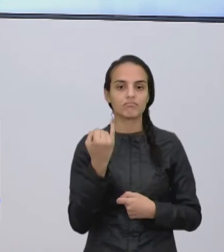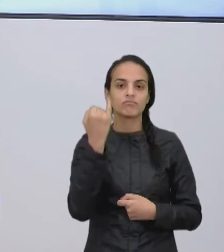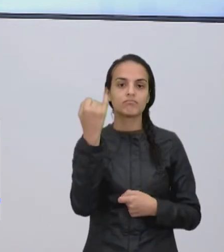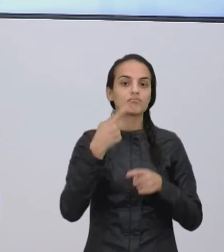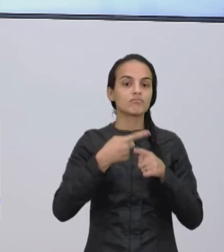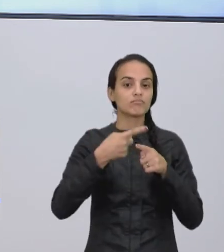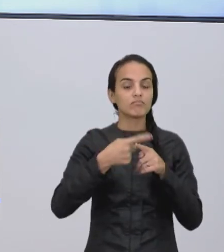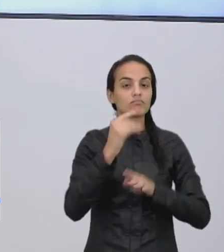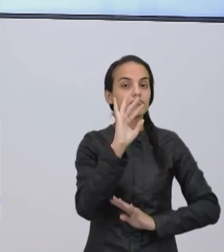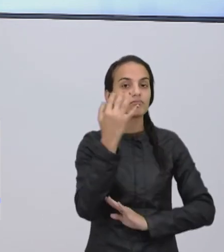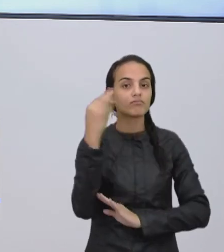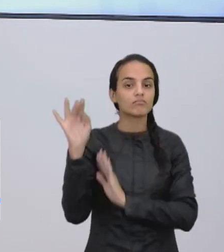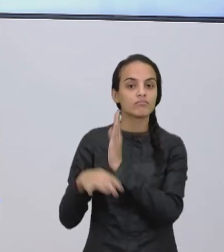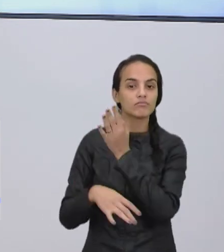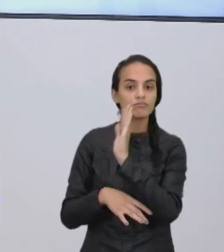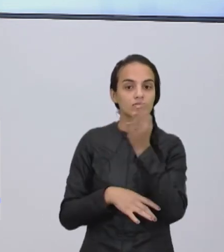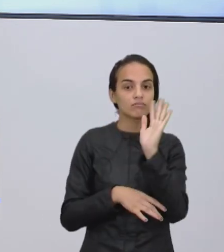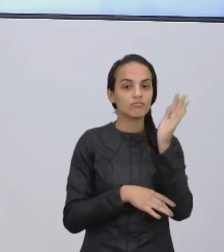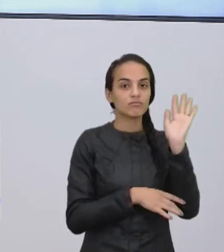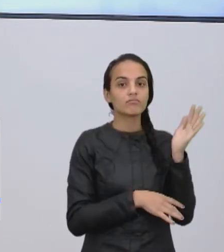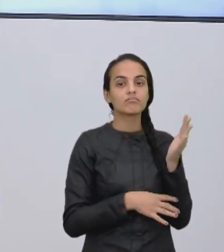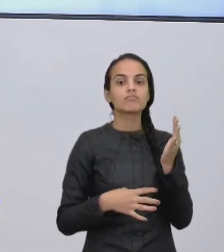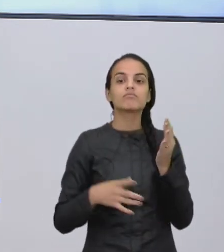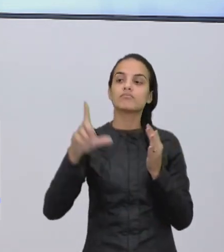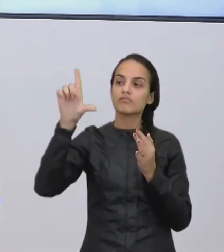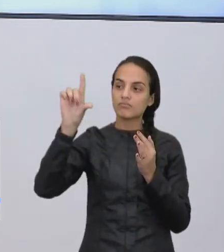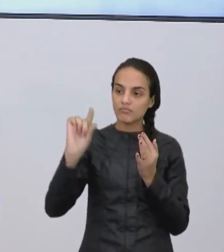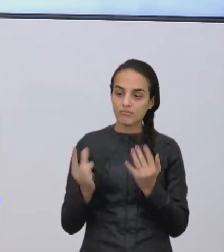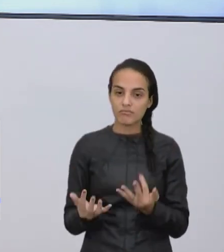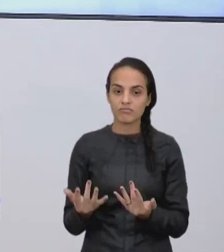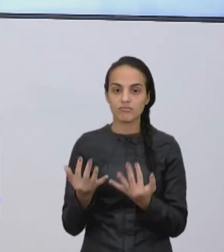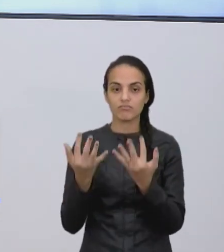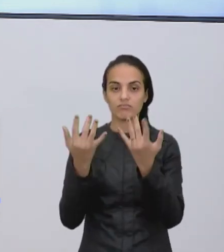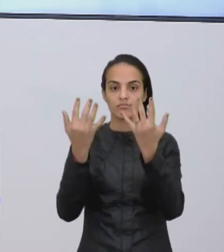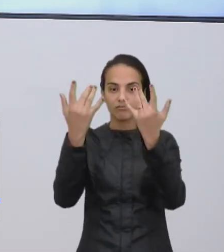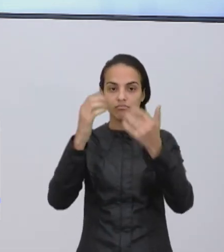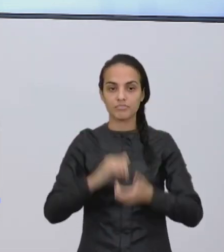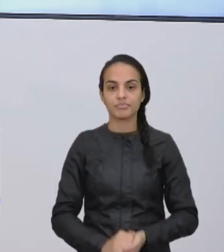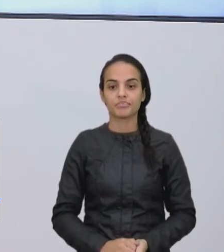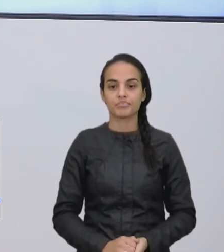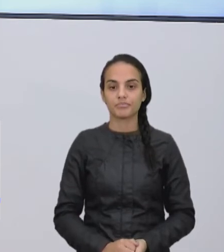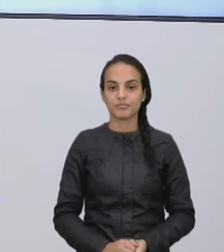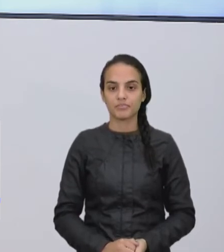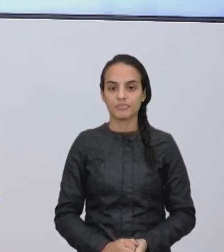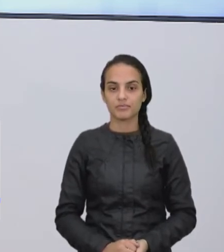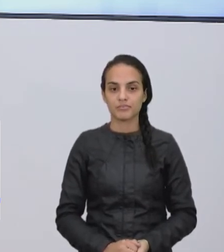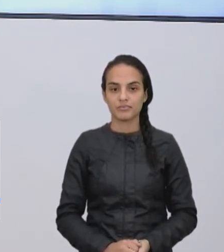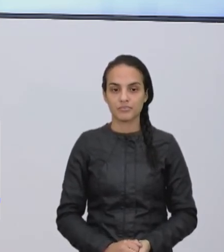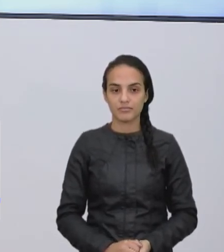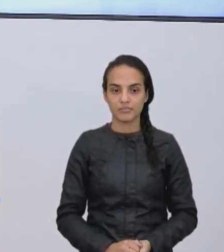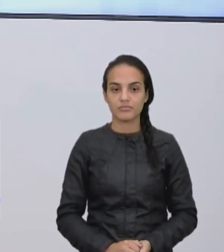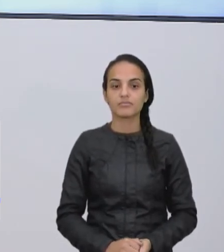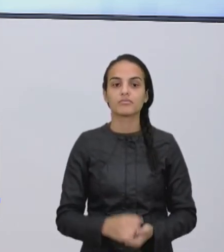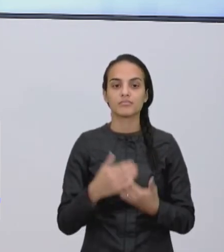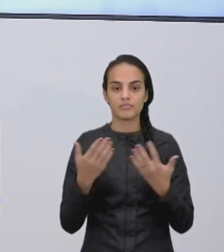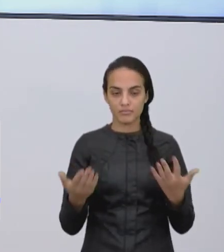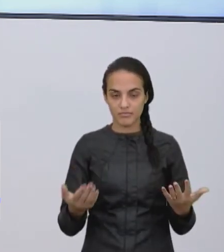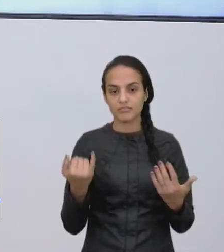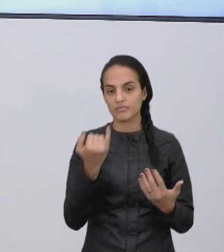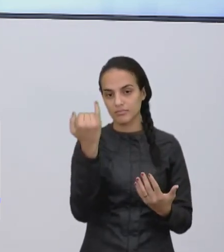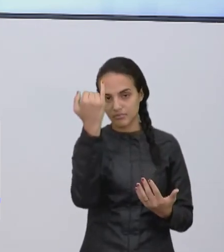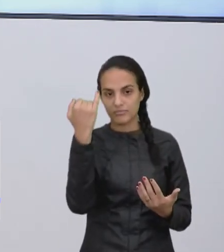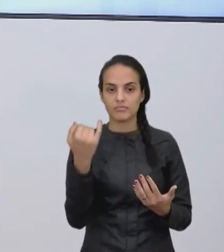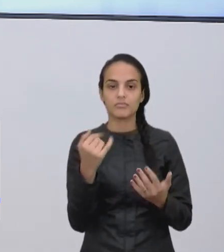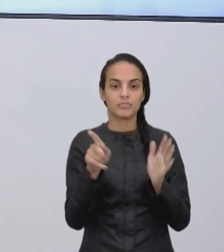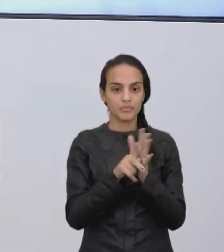Porque a redução do gás carbônico aqui, do dióxido de carbono, é por meio